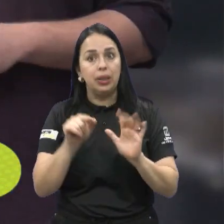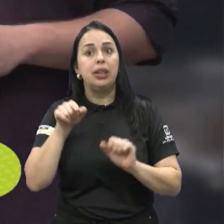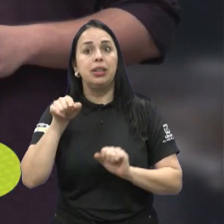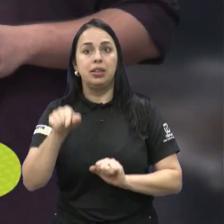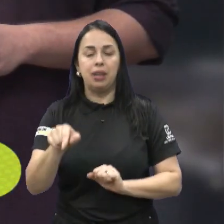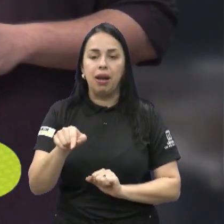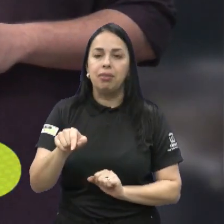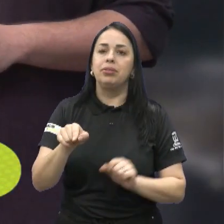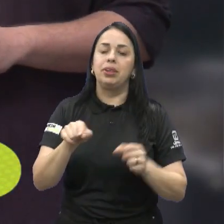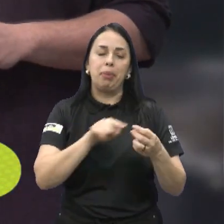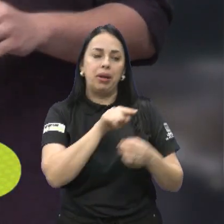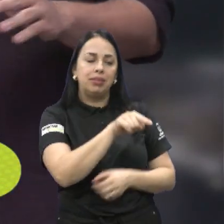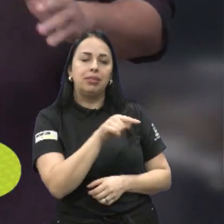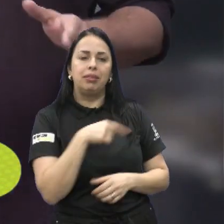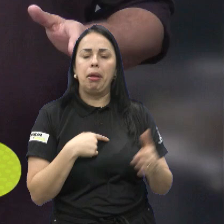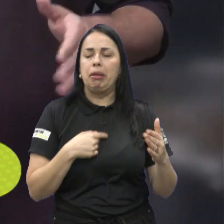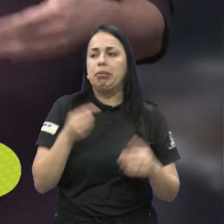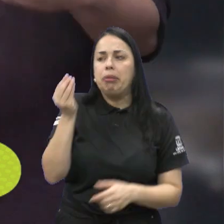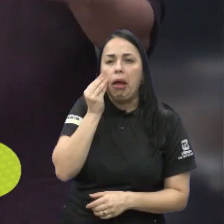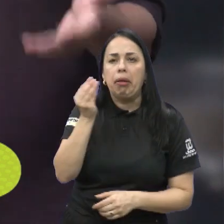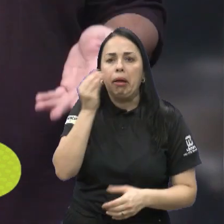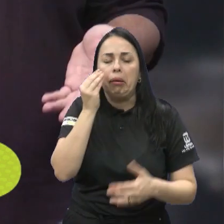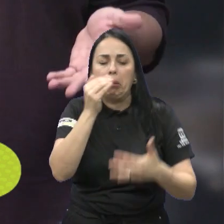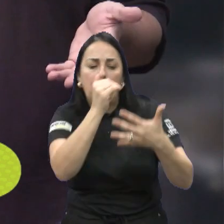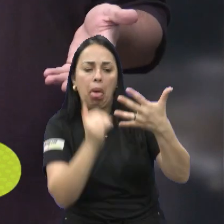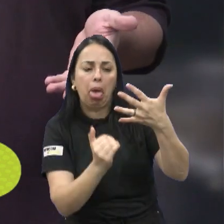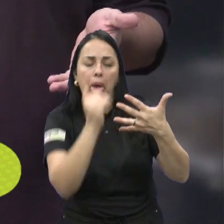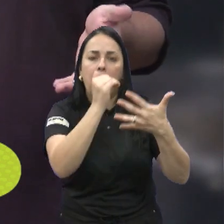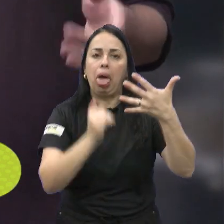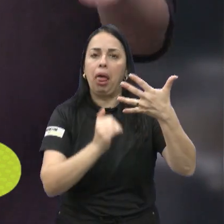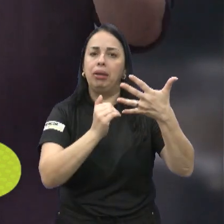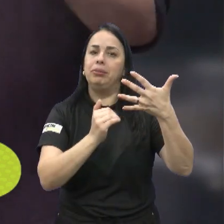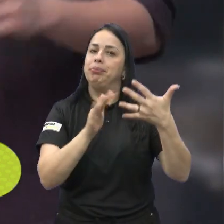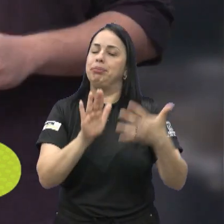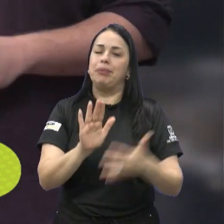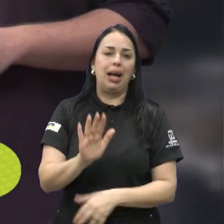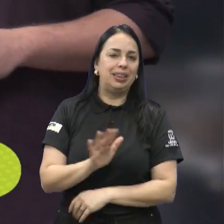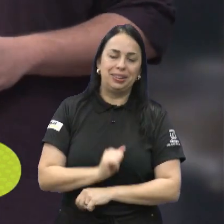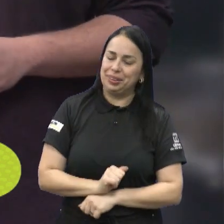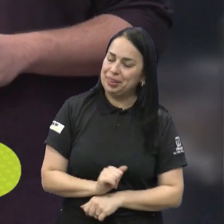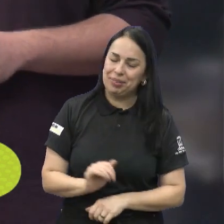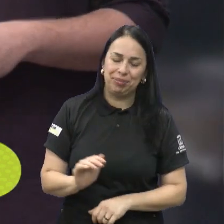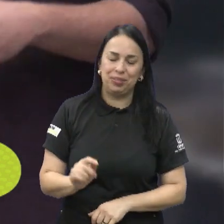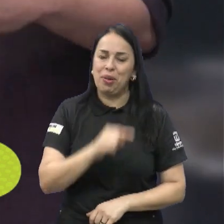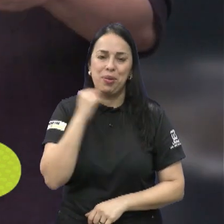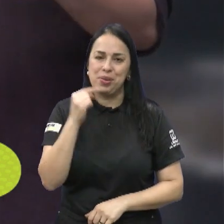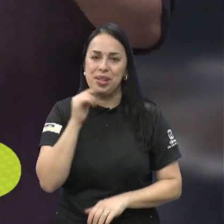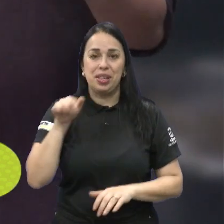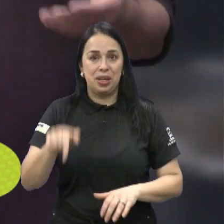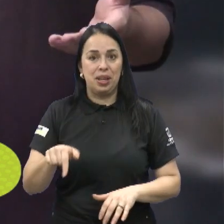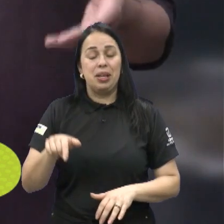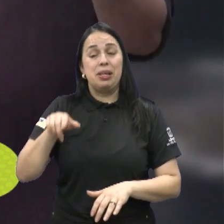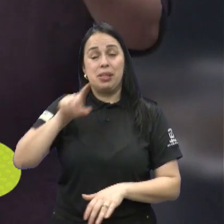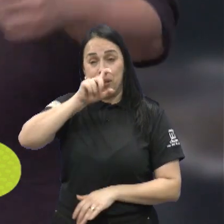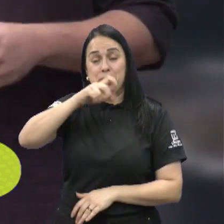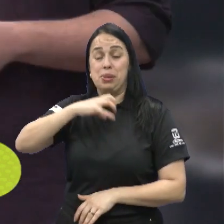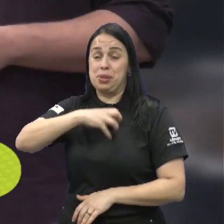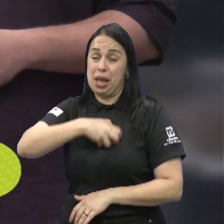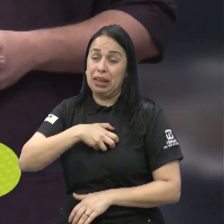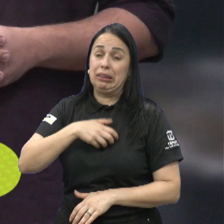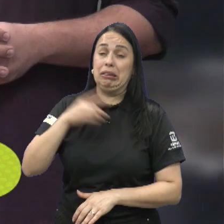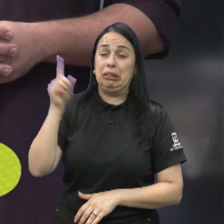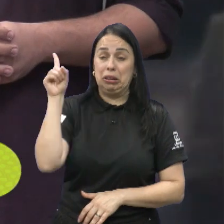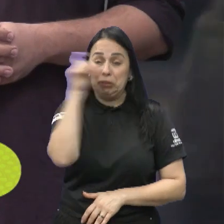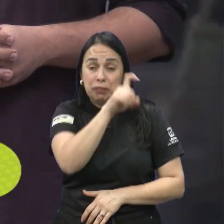o Taubaté parecia que brigaria para não cair, mas não foi isso que aconteceu não. O São José foi quem patinou e o Taubaté melhorou. O